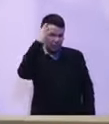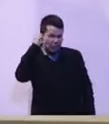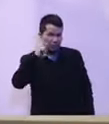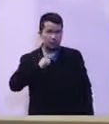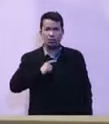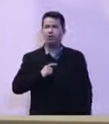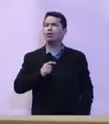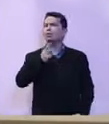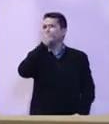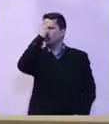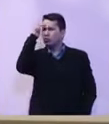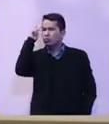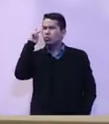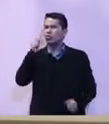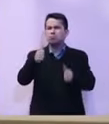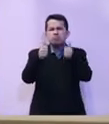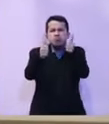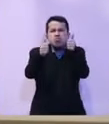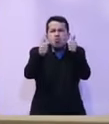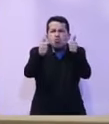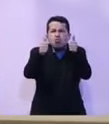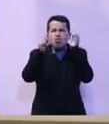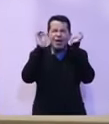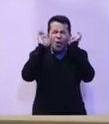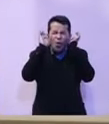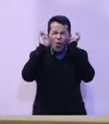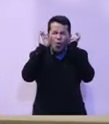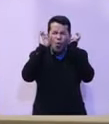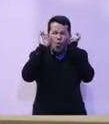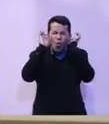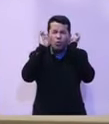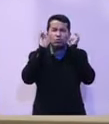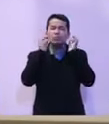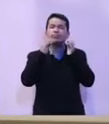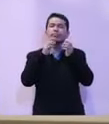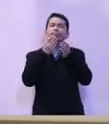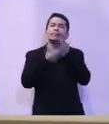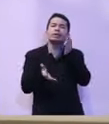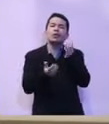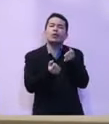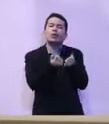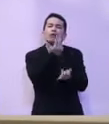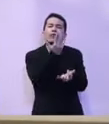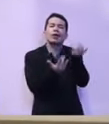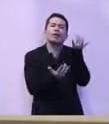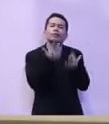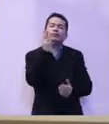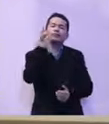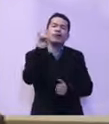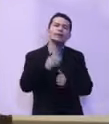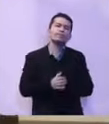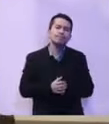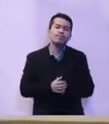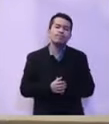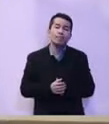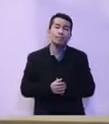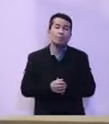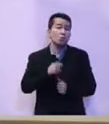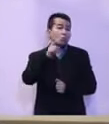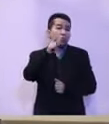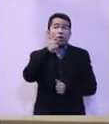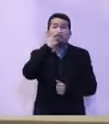inferno, porque sinceridade não é igual a verdade. Você pode ser sincero nas